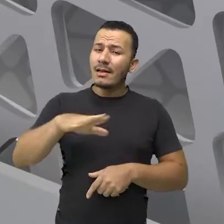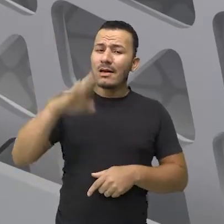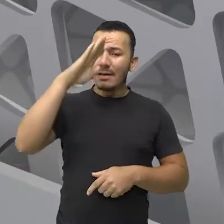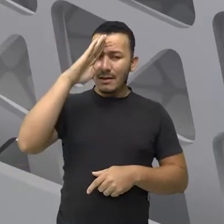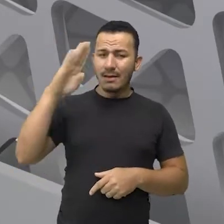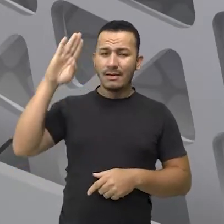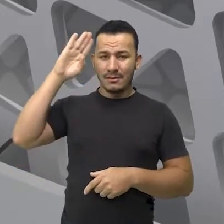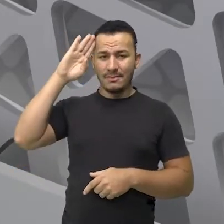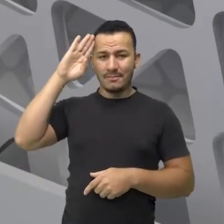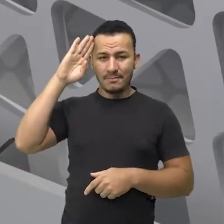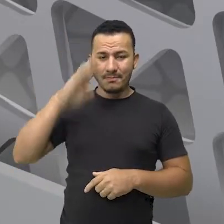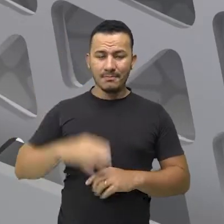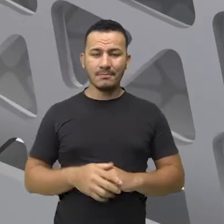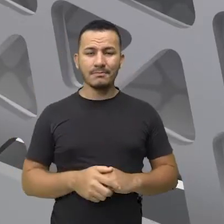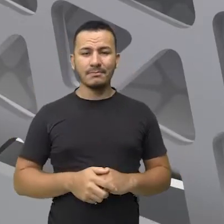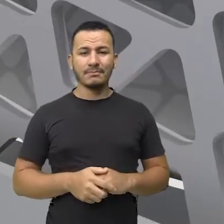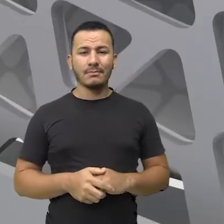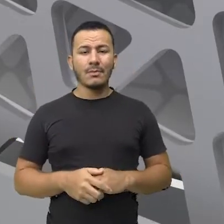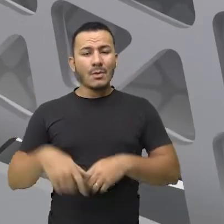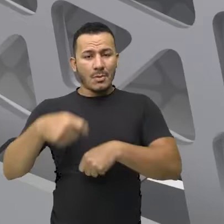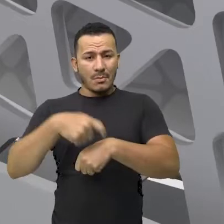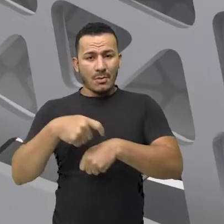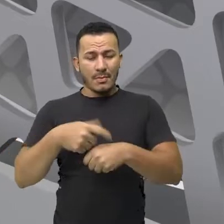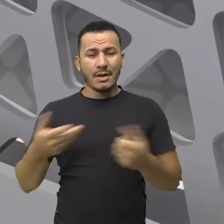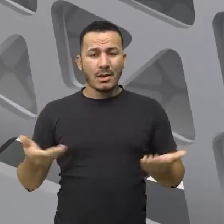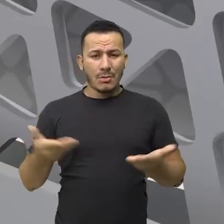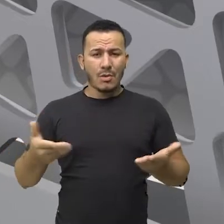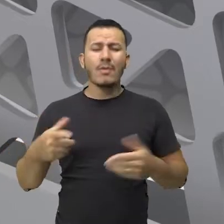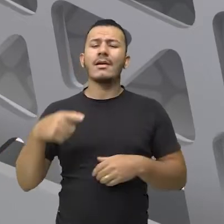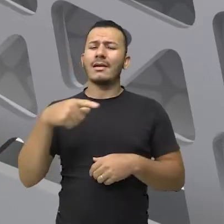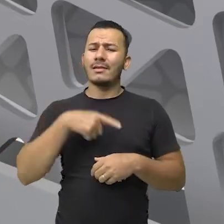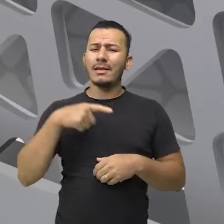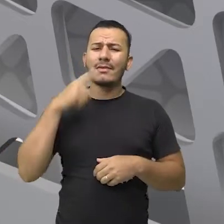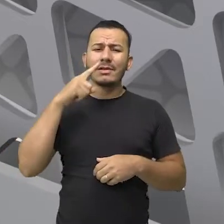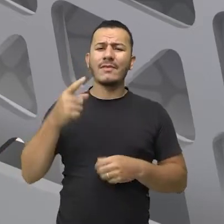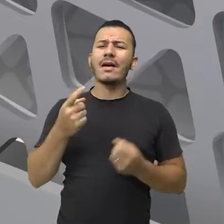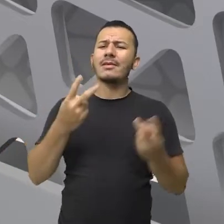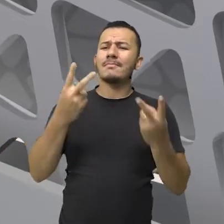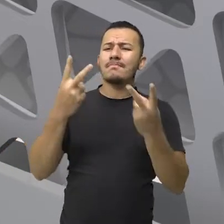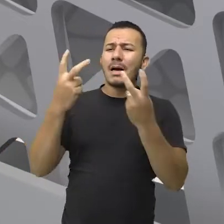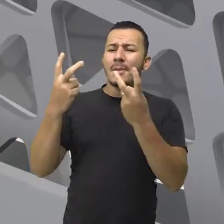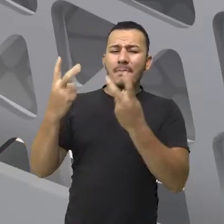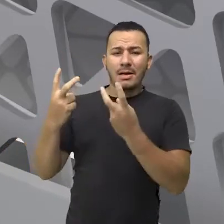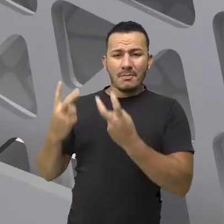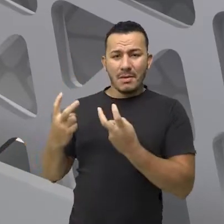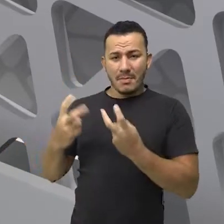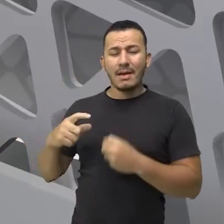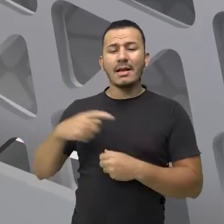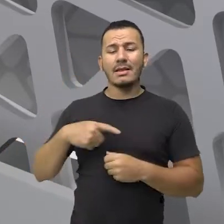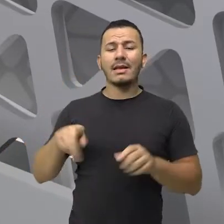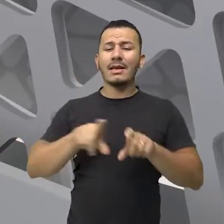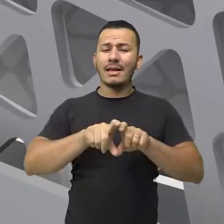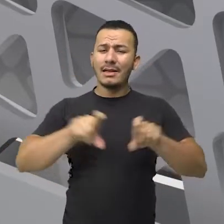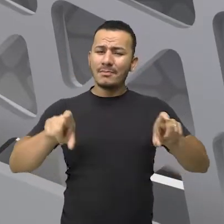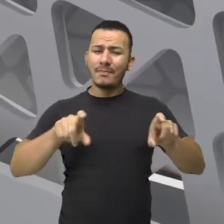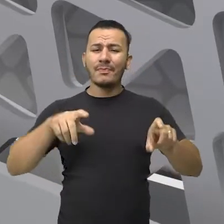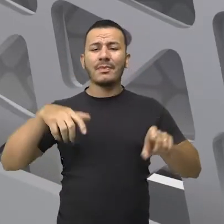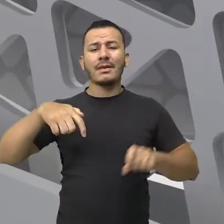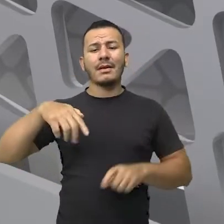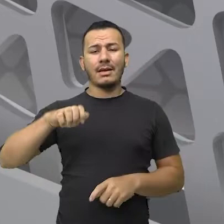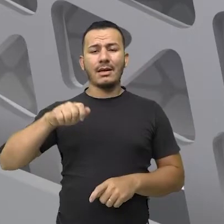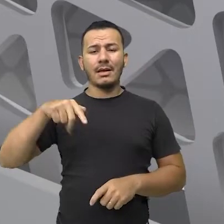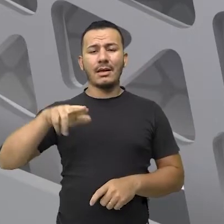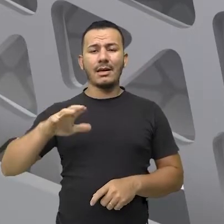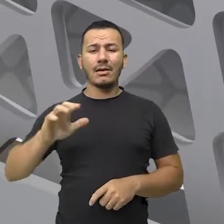A partir de agora, vocês vão se encontrar muito com essa ideia de equações,